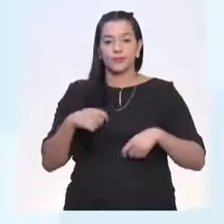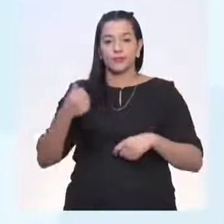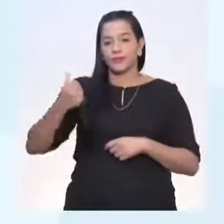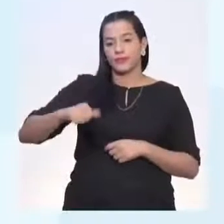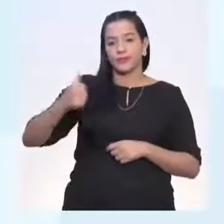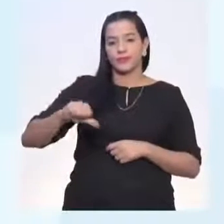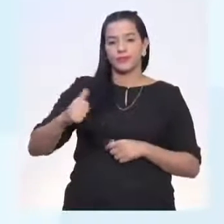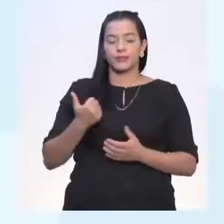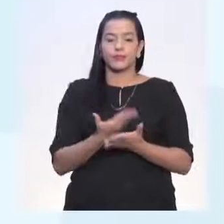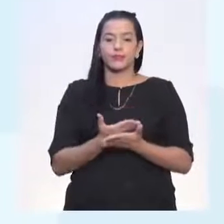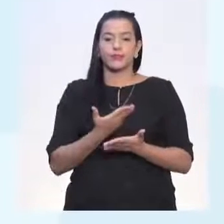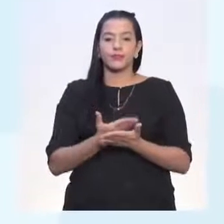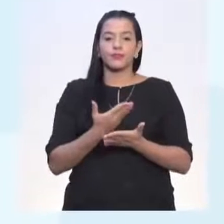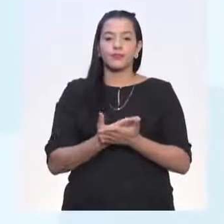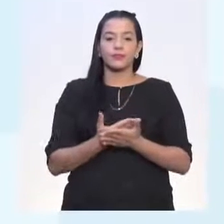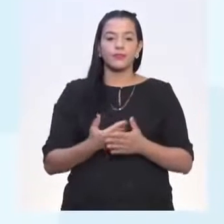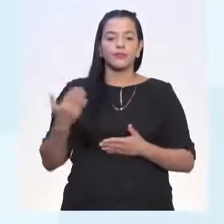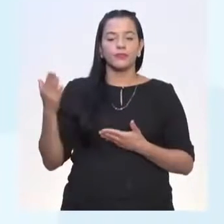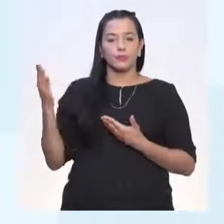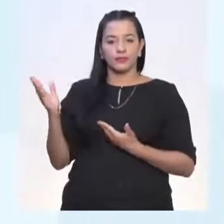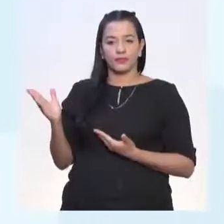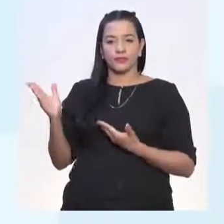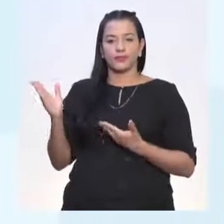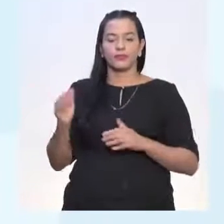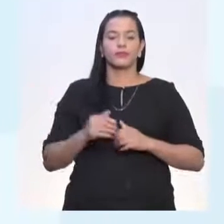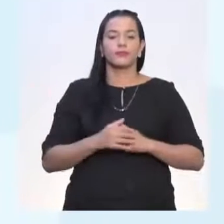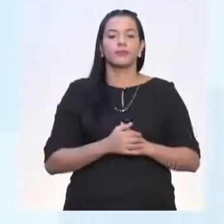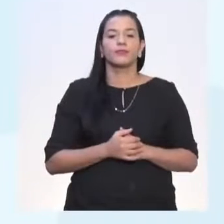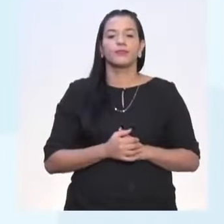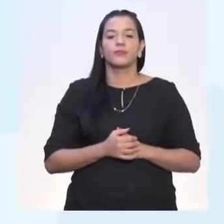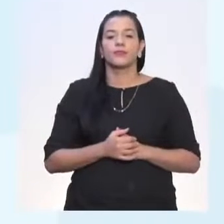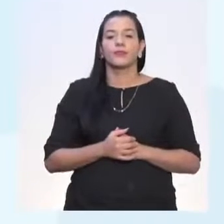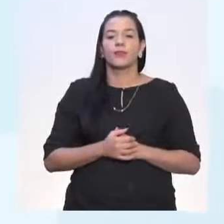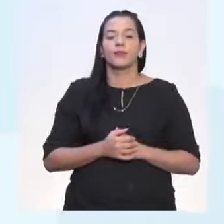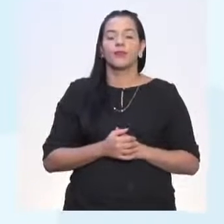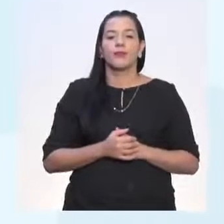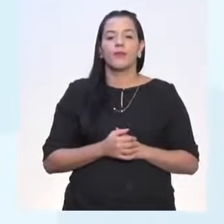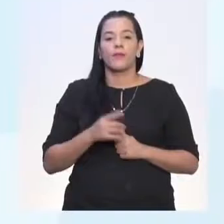essa aula, né, através desse QR Code aí. E